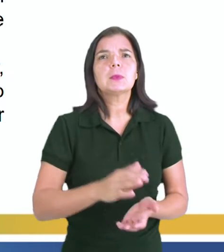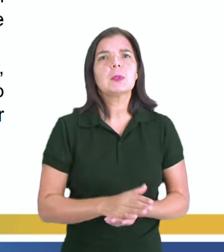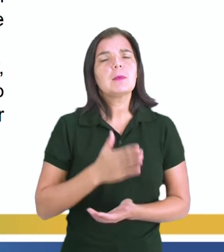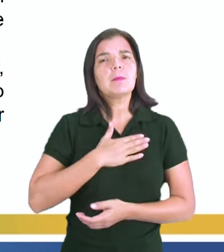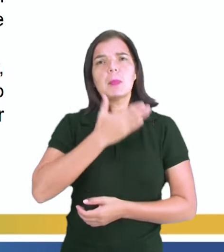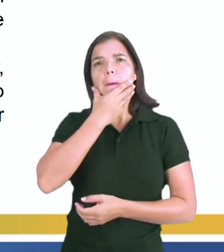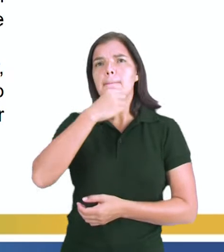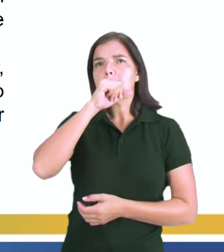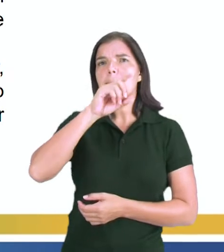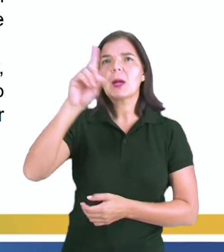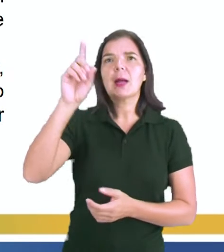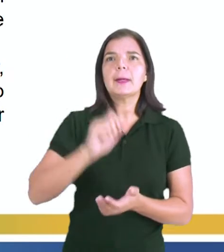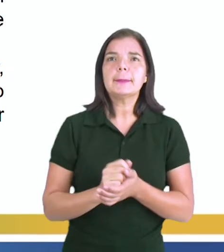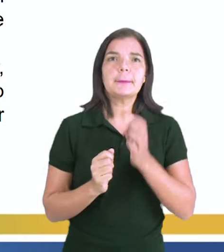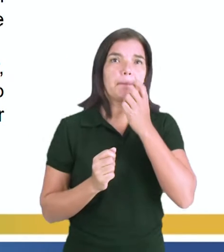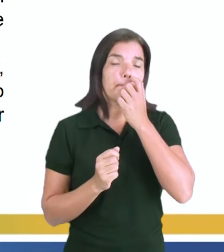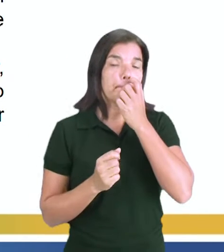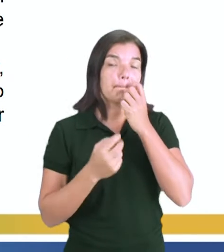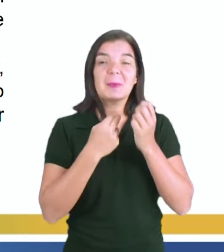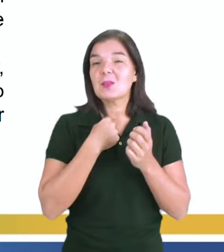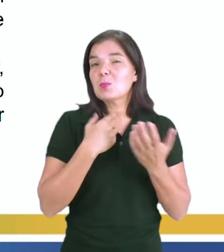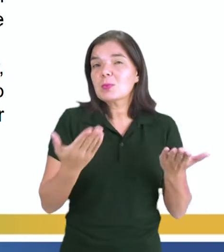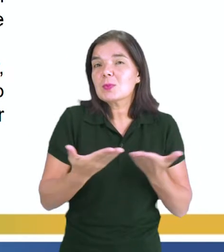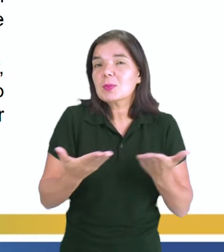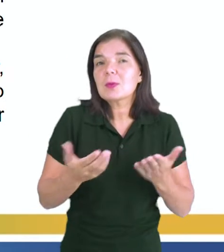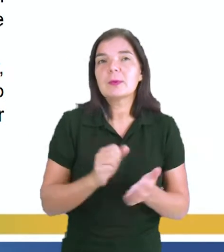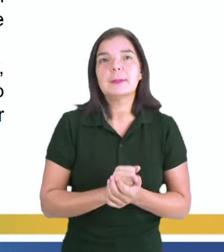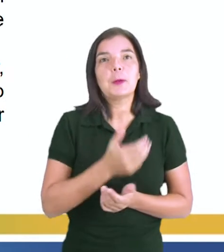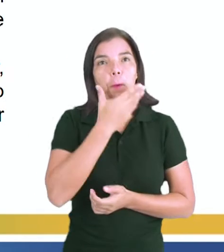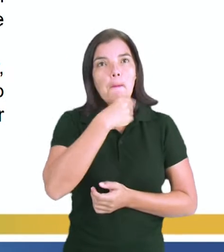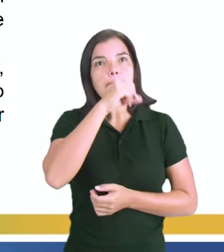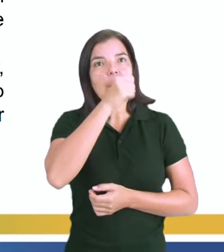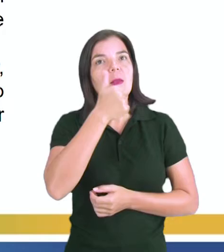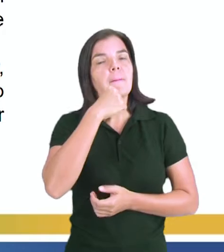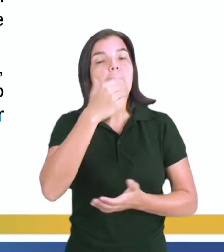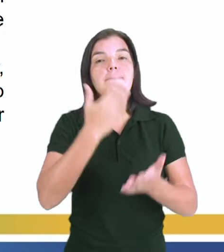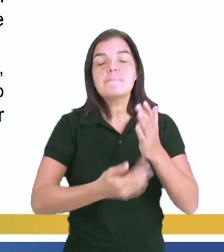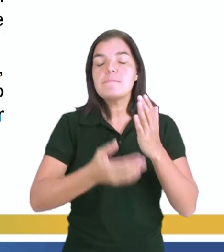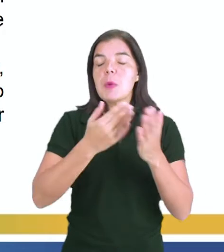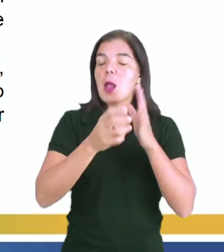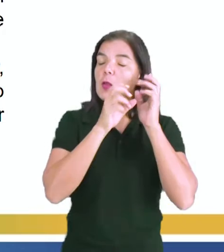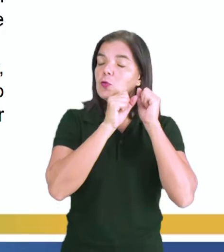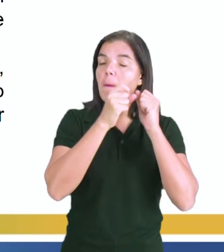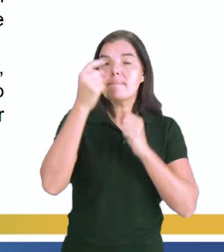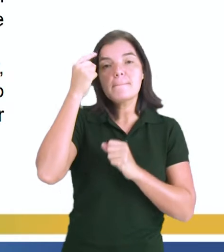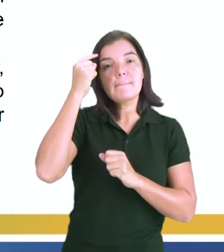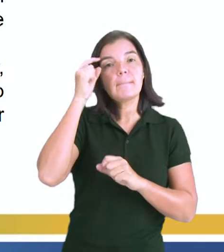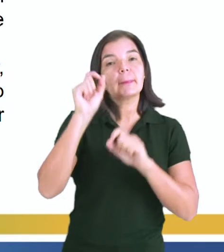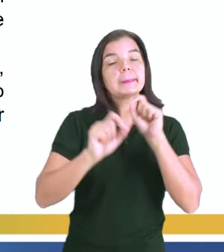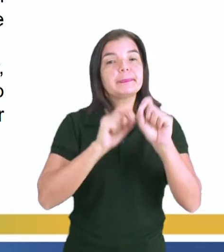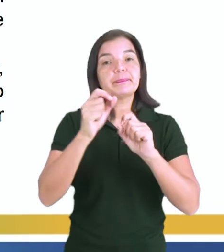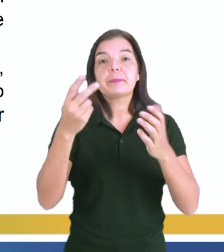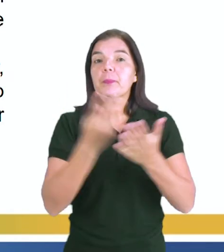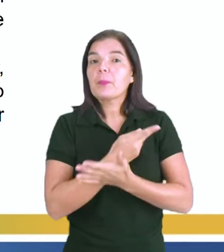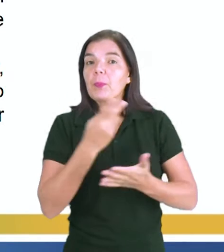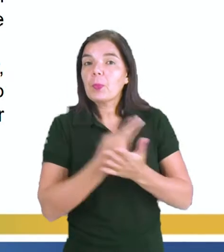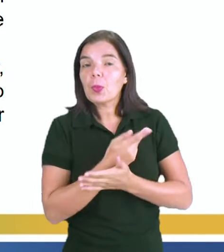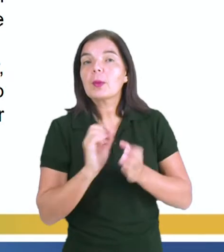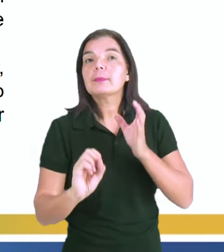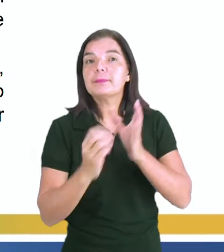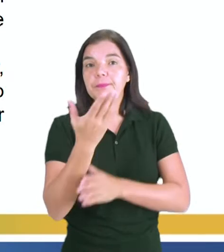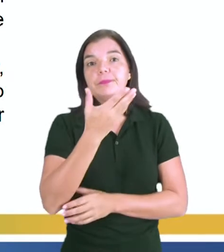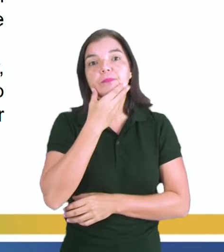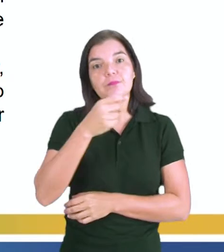meu pai, né? Não posso agora. E o pai e a mãe perdem o sono pensando que há algum erro, né,